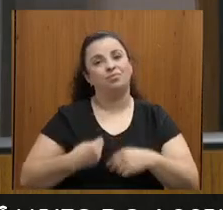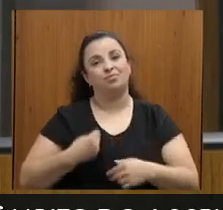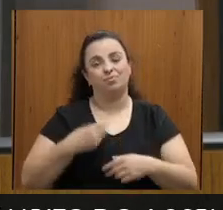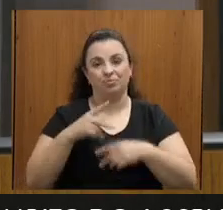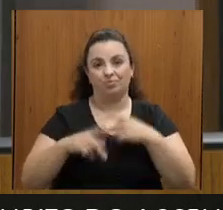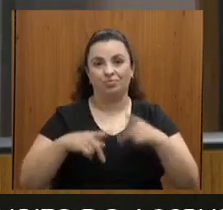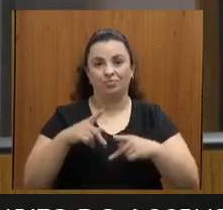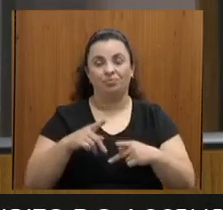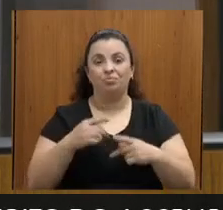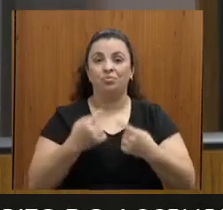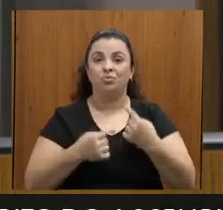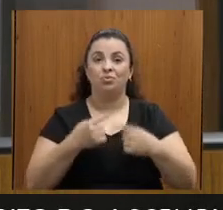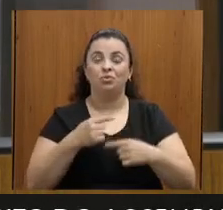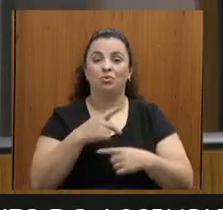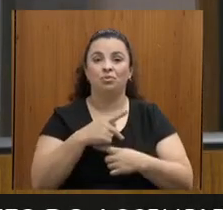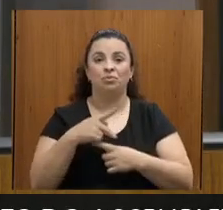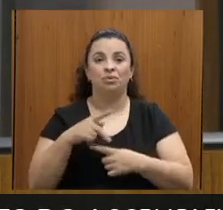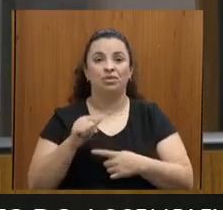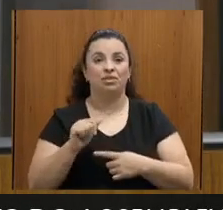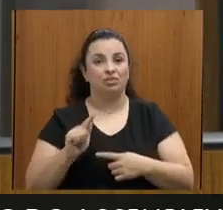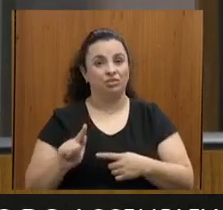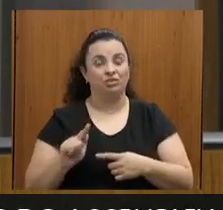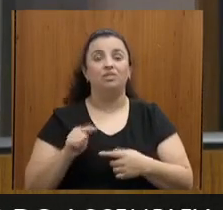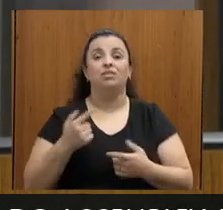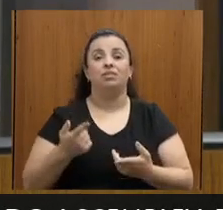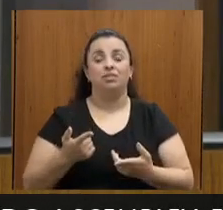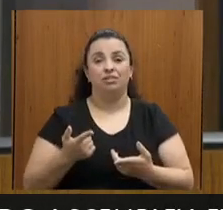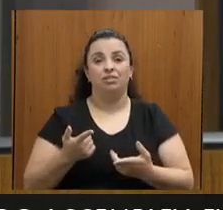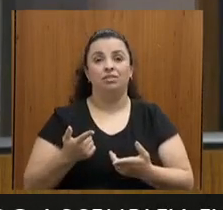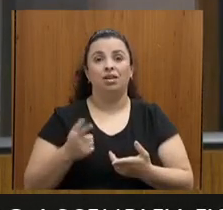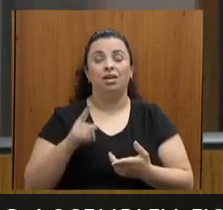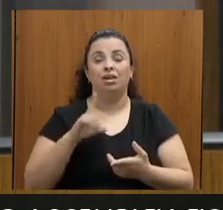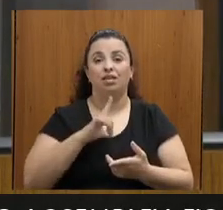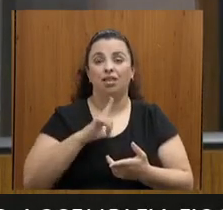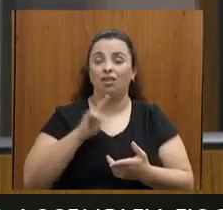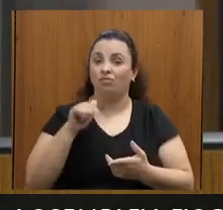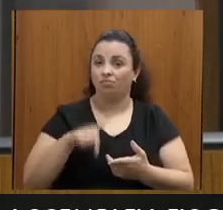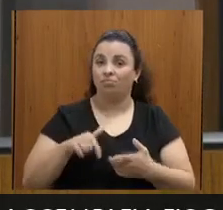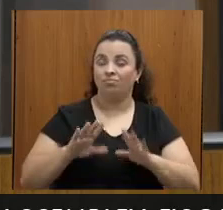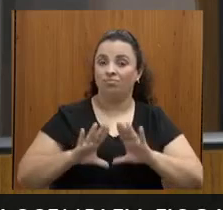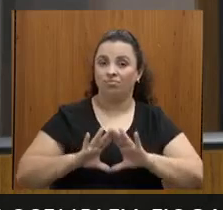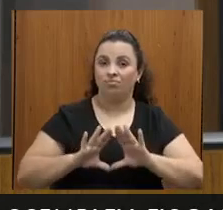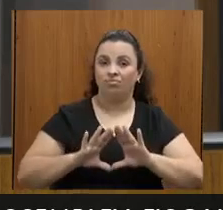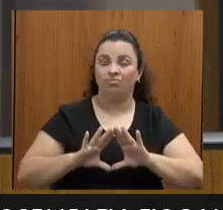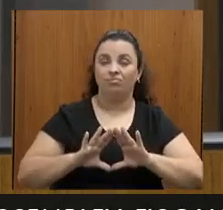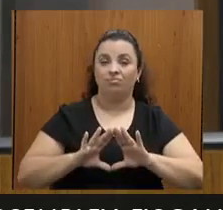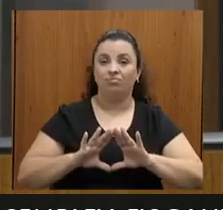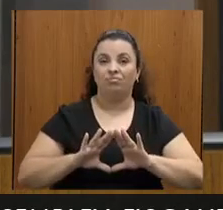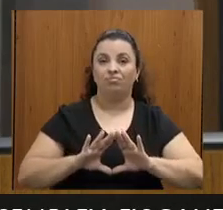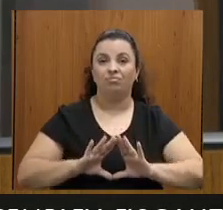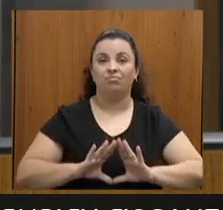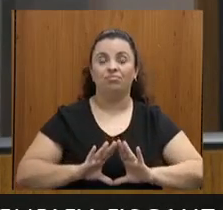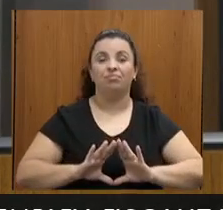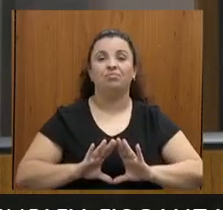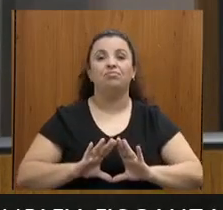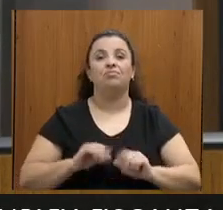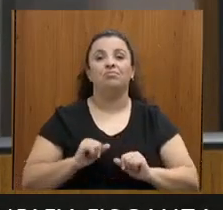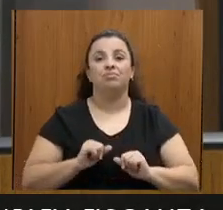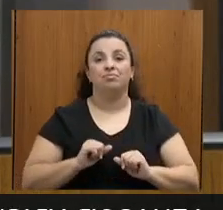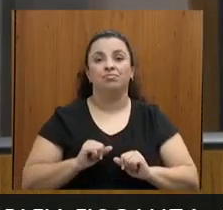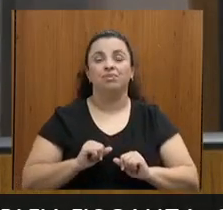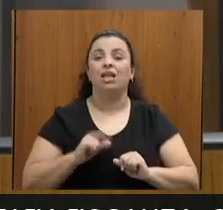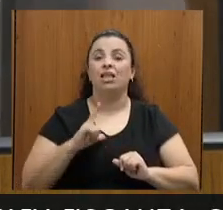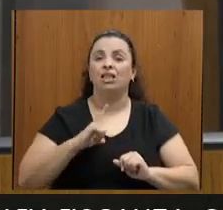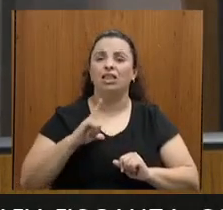discutiu-se o PPAG e ouviu aqui nessa casa os movimentos